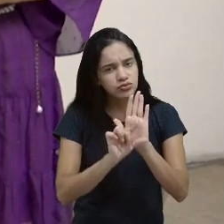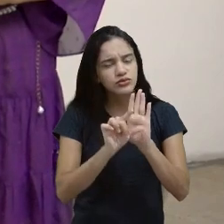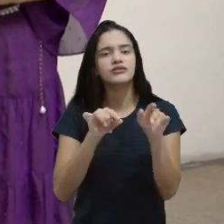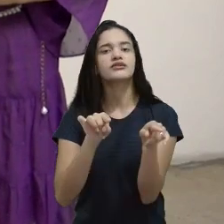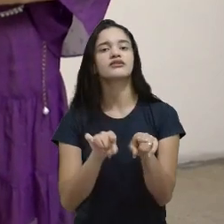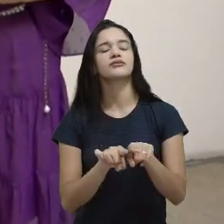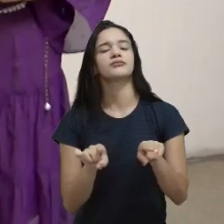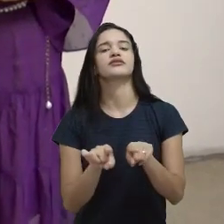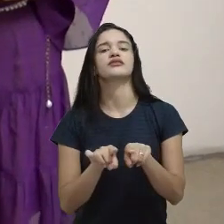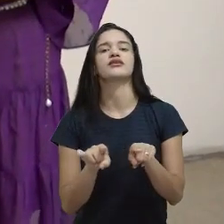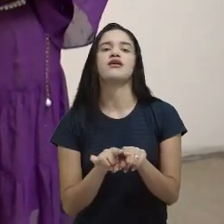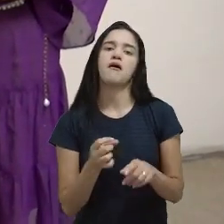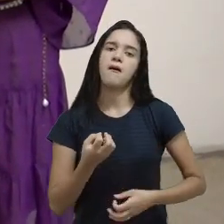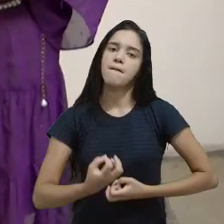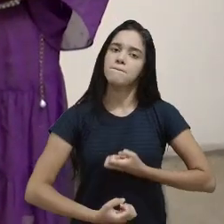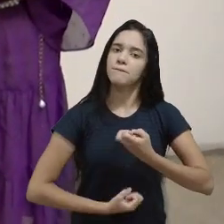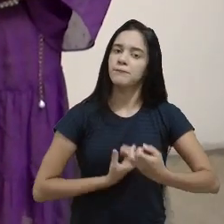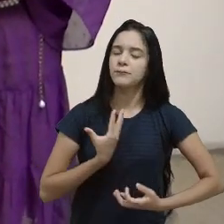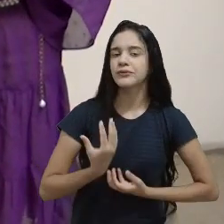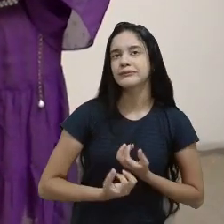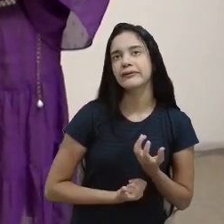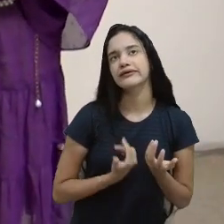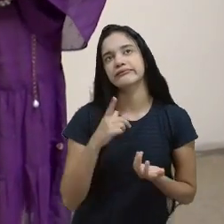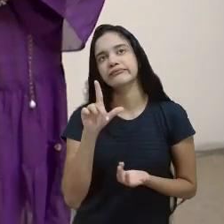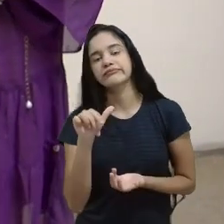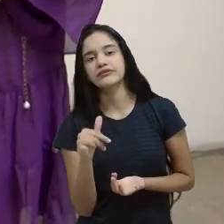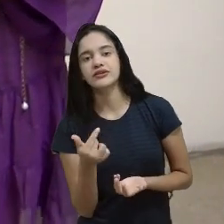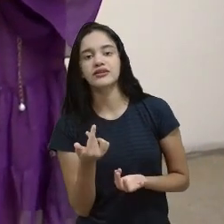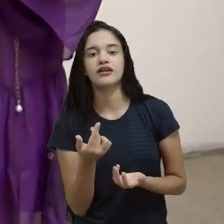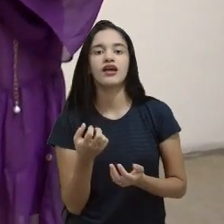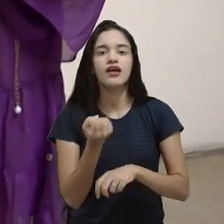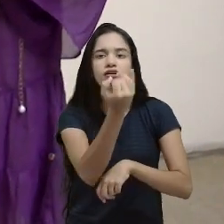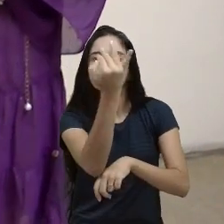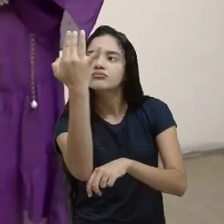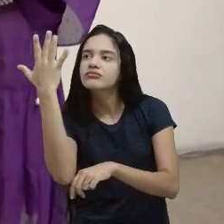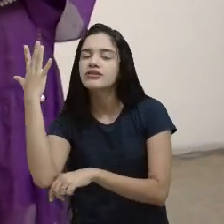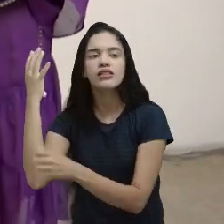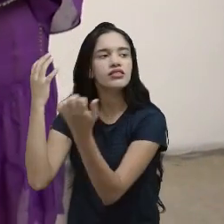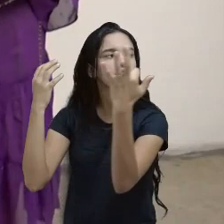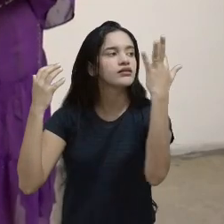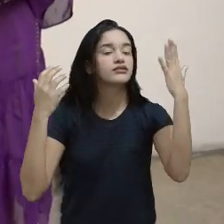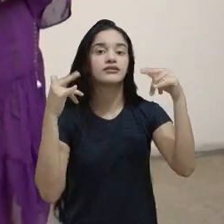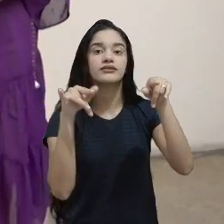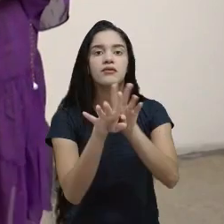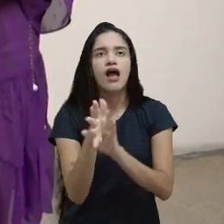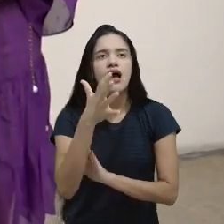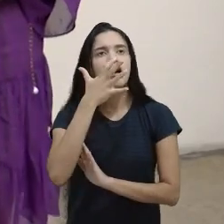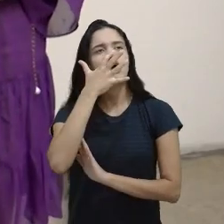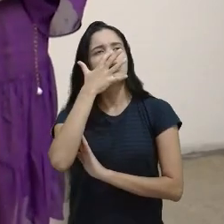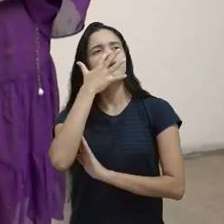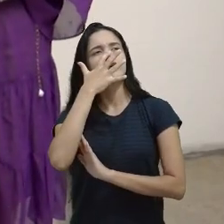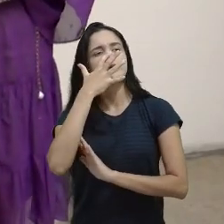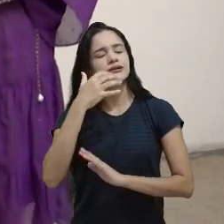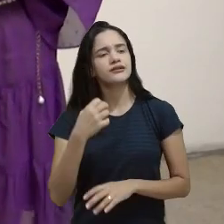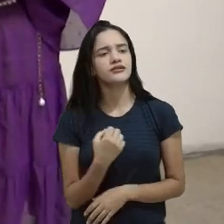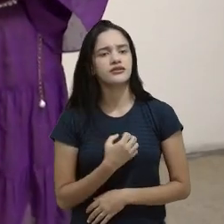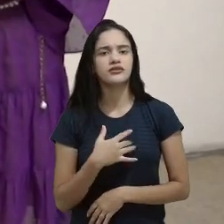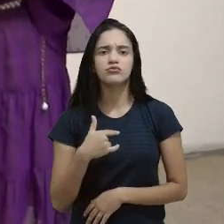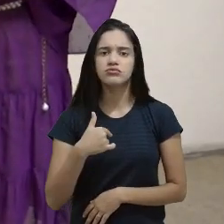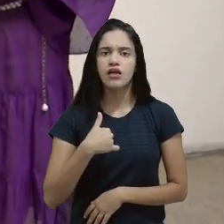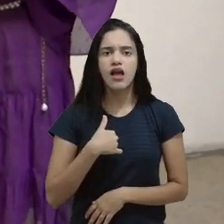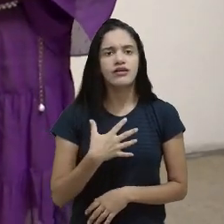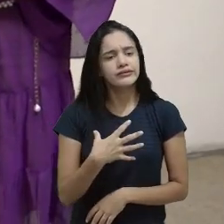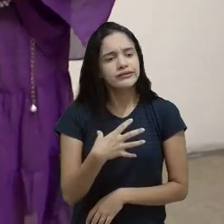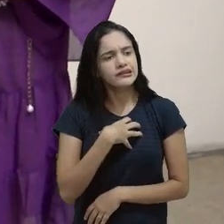comece com poemas que falem sobre a natureza, poemas de encantamento, que despertem nas